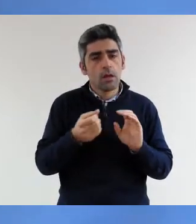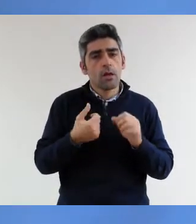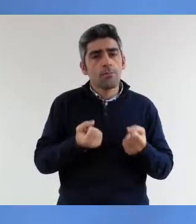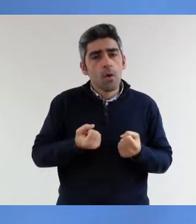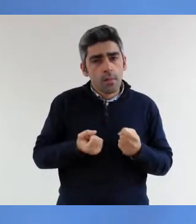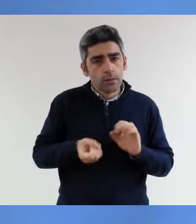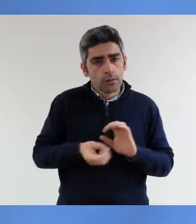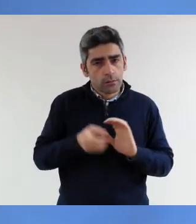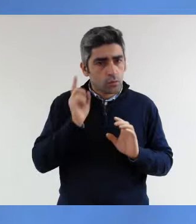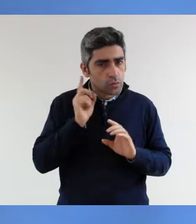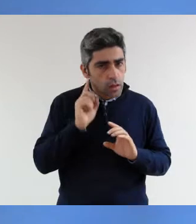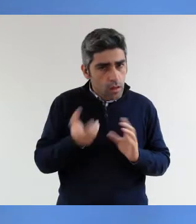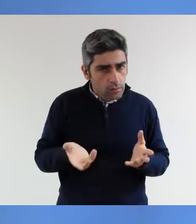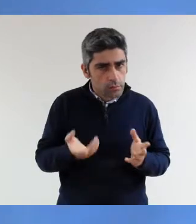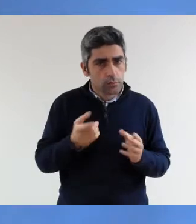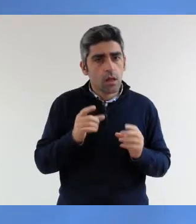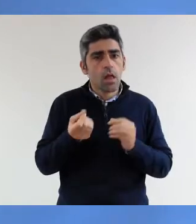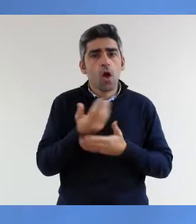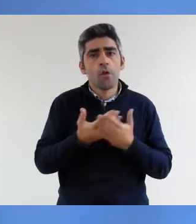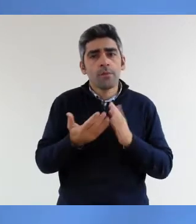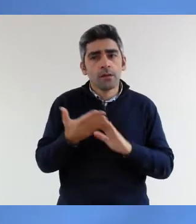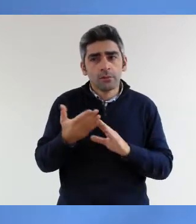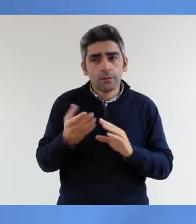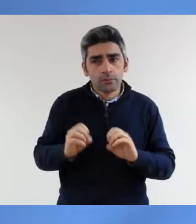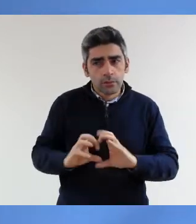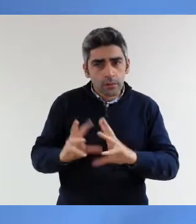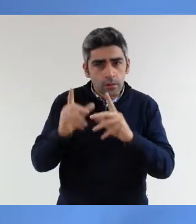acrescenta formação poupança nas economias emergentes